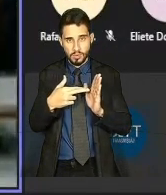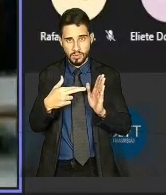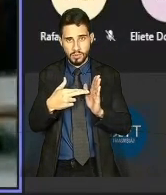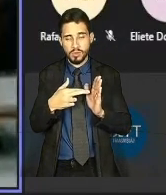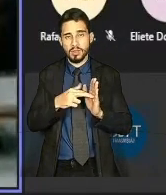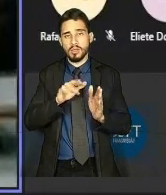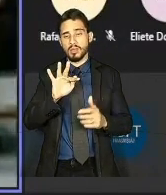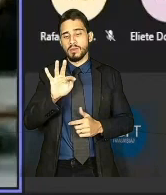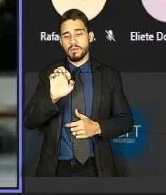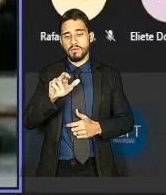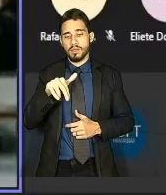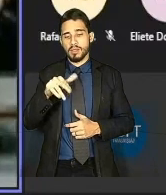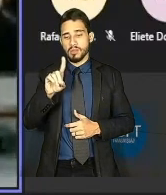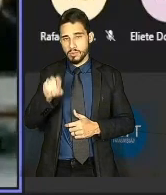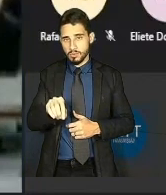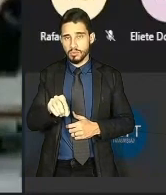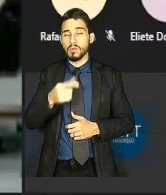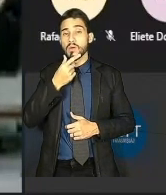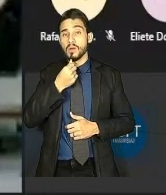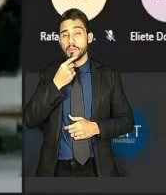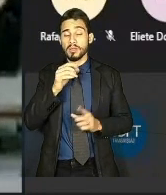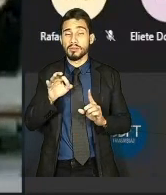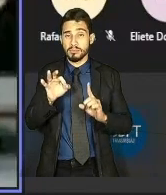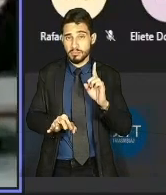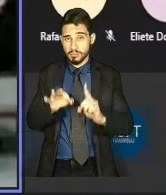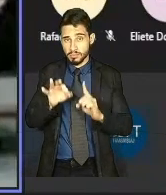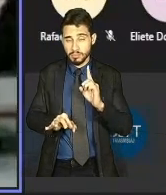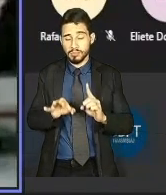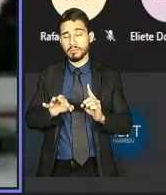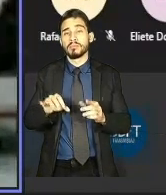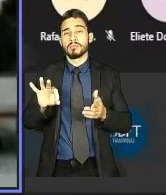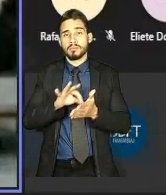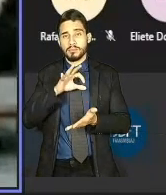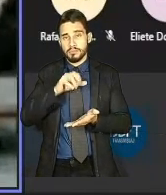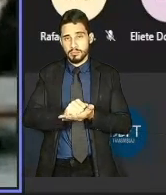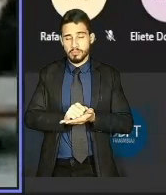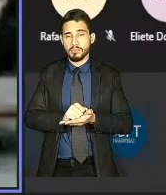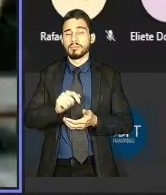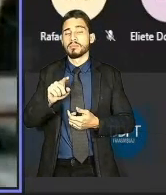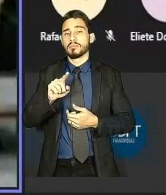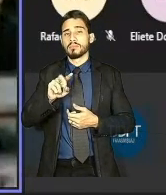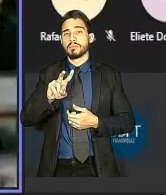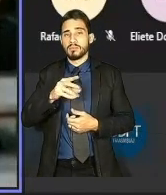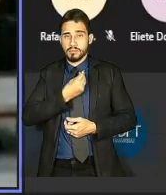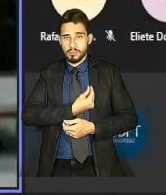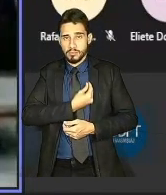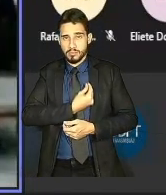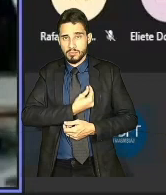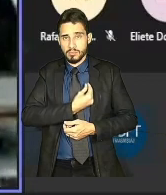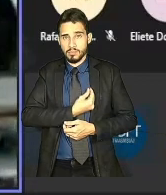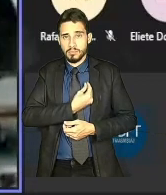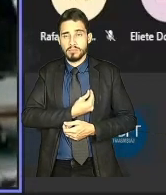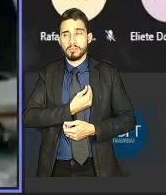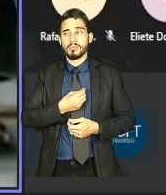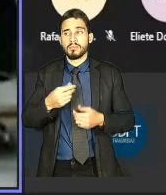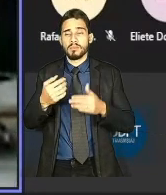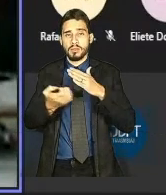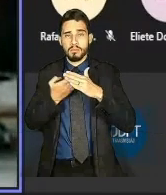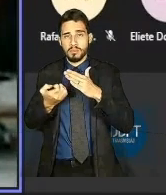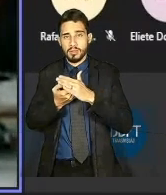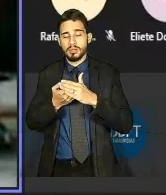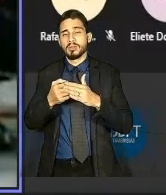Relator, desembargador Fernando Habib. Desembargador Fernando Habib, há aqui inscrição para sustentação oral